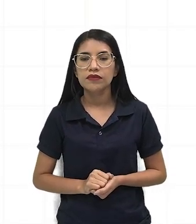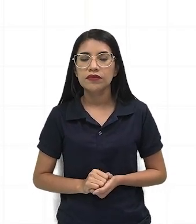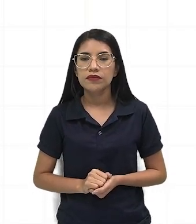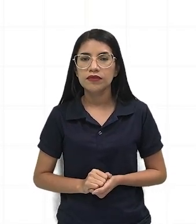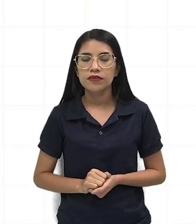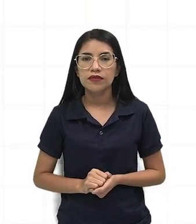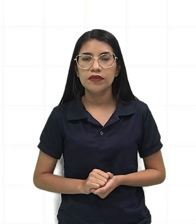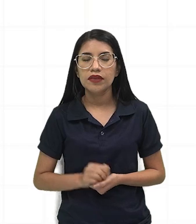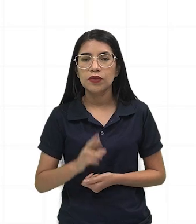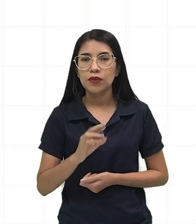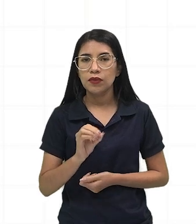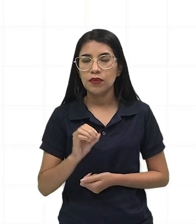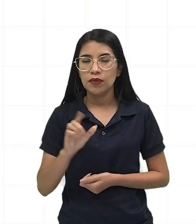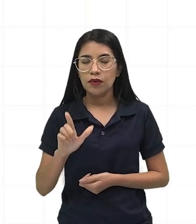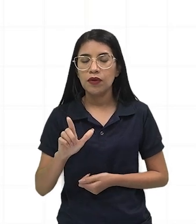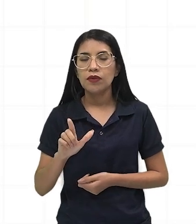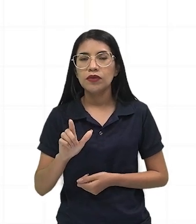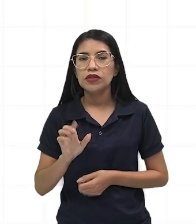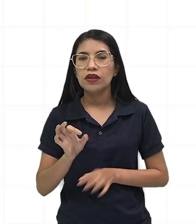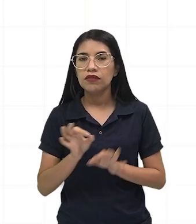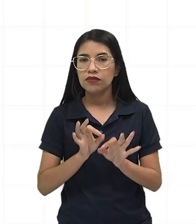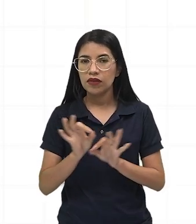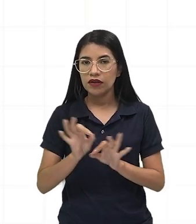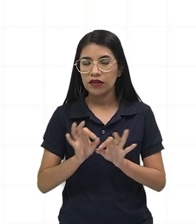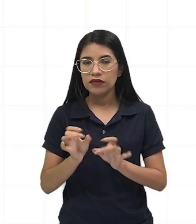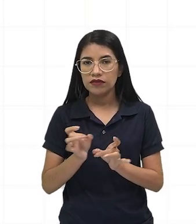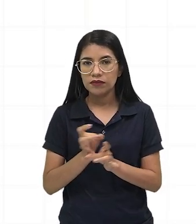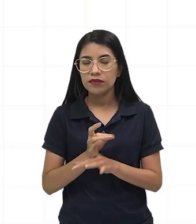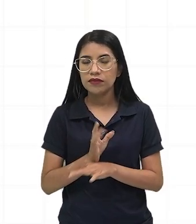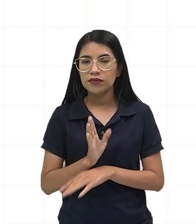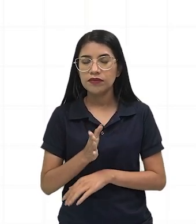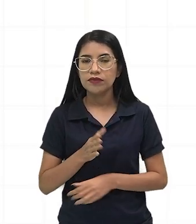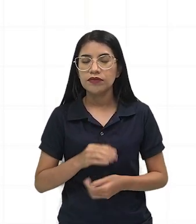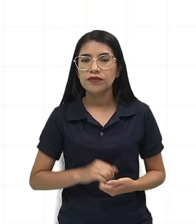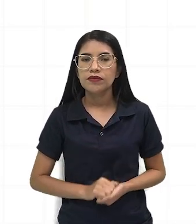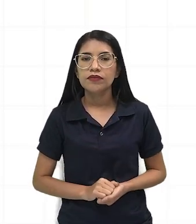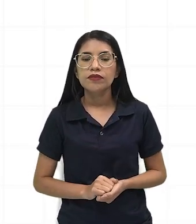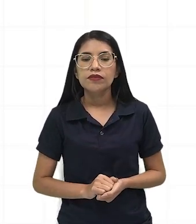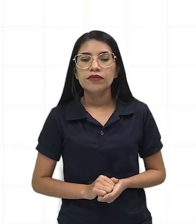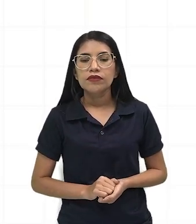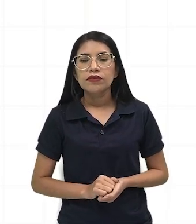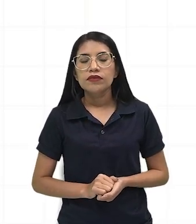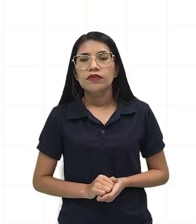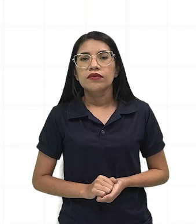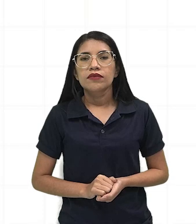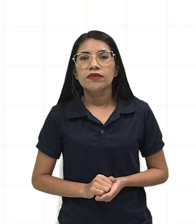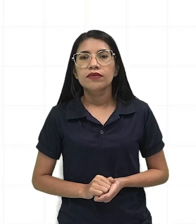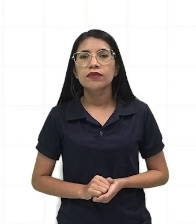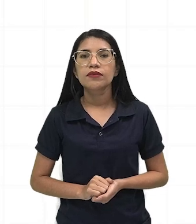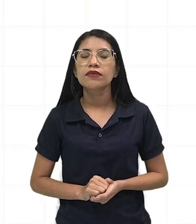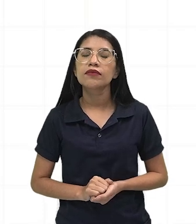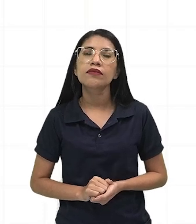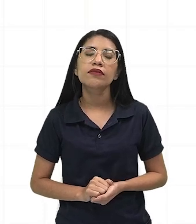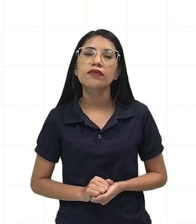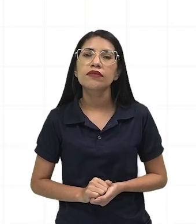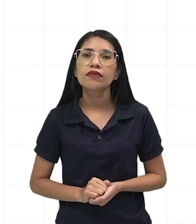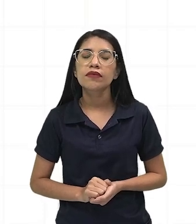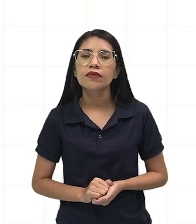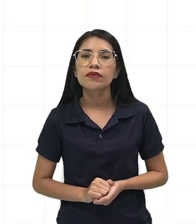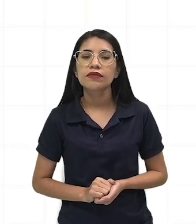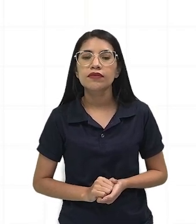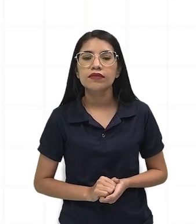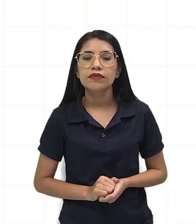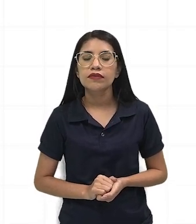está o quê? Organizado. Você organizou. Beleza?